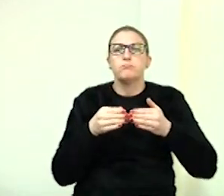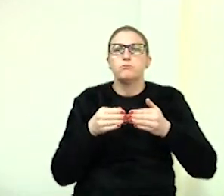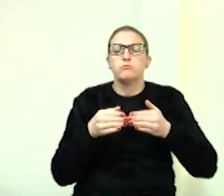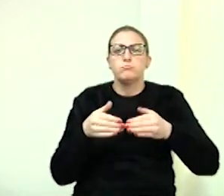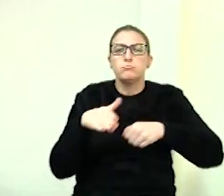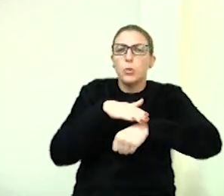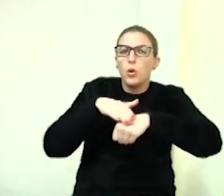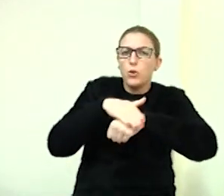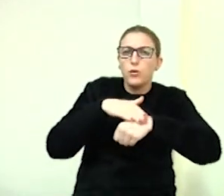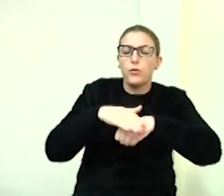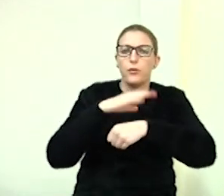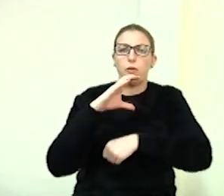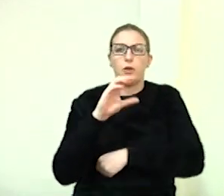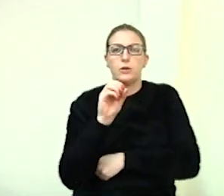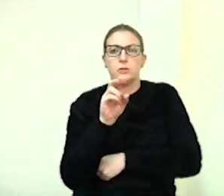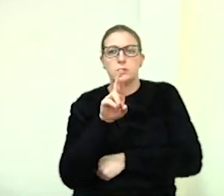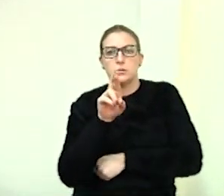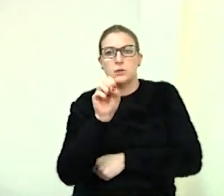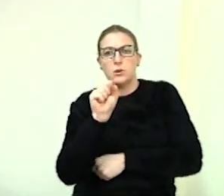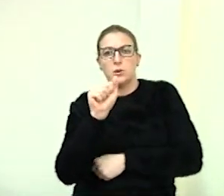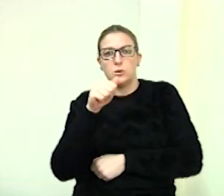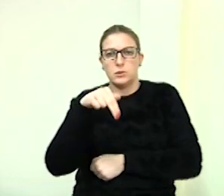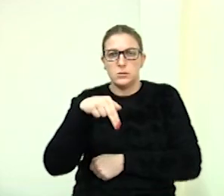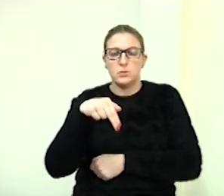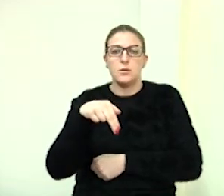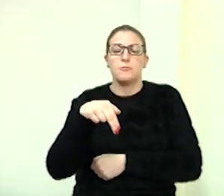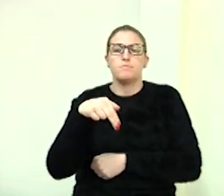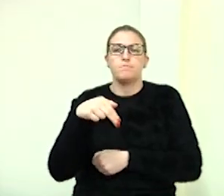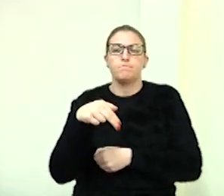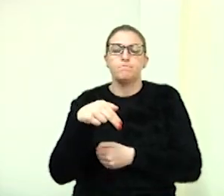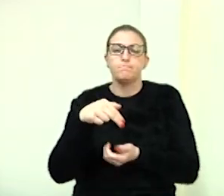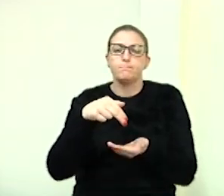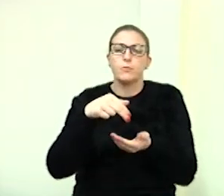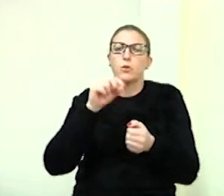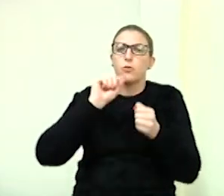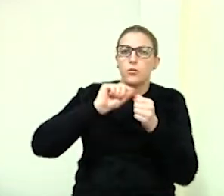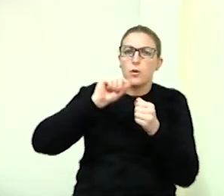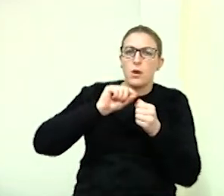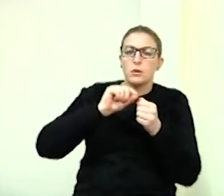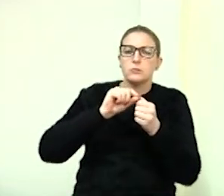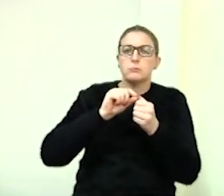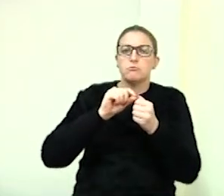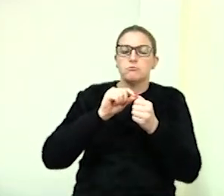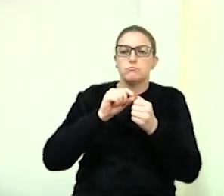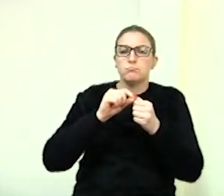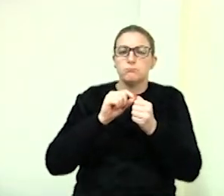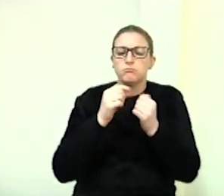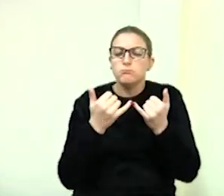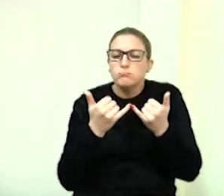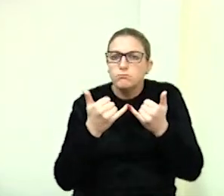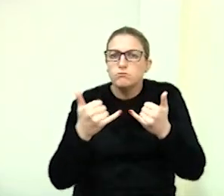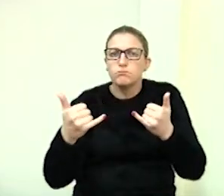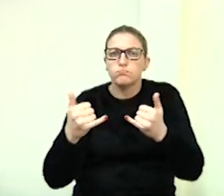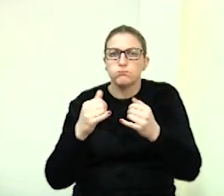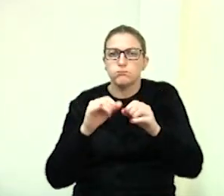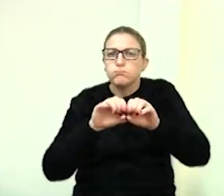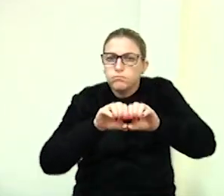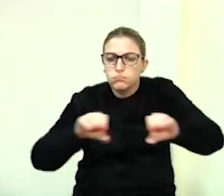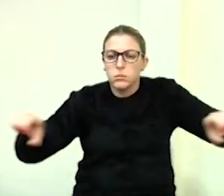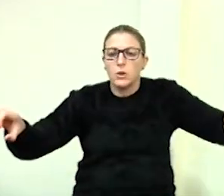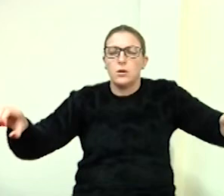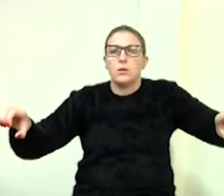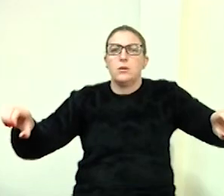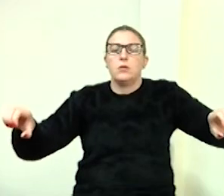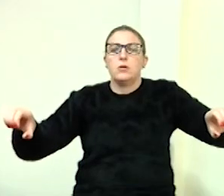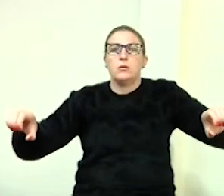órgãos competentes para que seja implementada a rede de abastecimento de água nos corredores de desenvolvimento econômico no âmbito